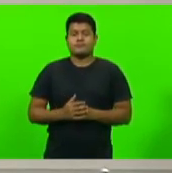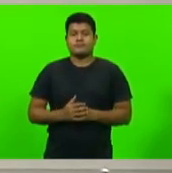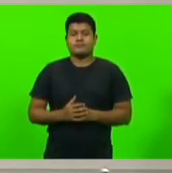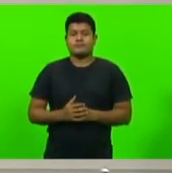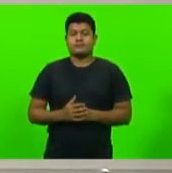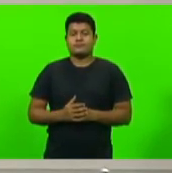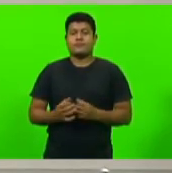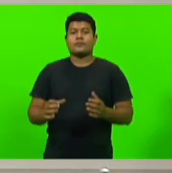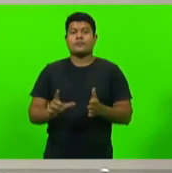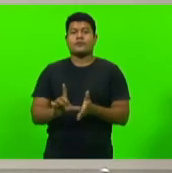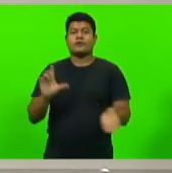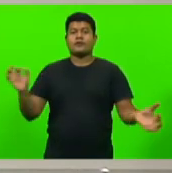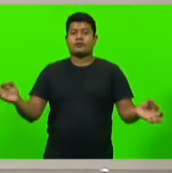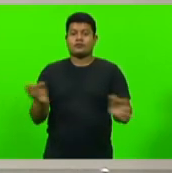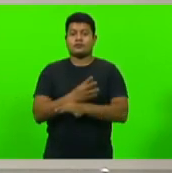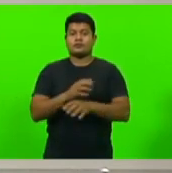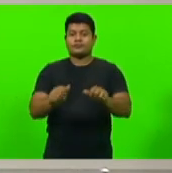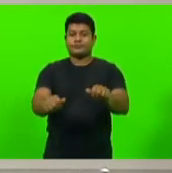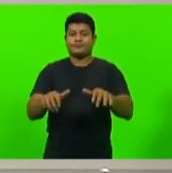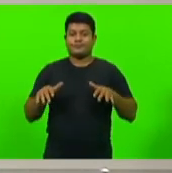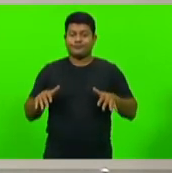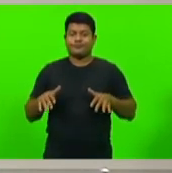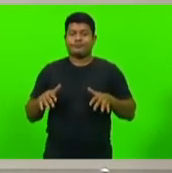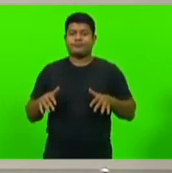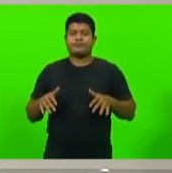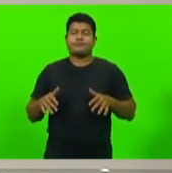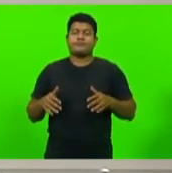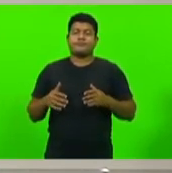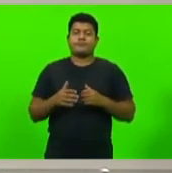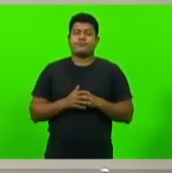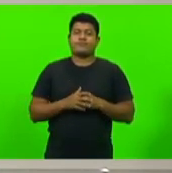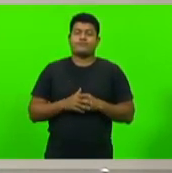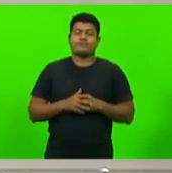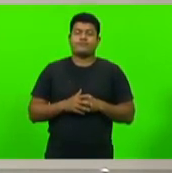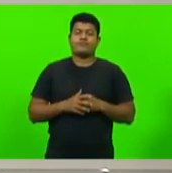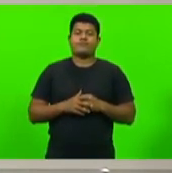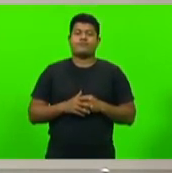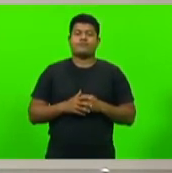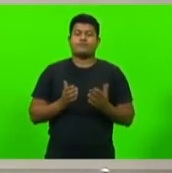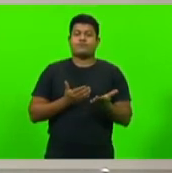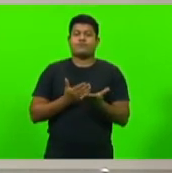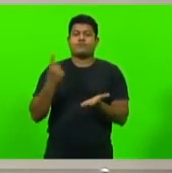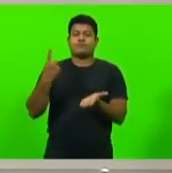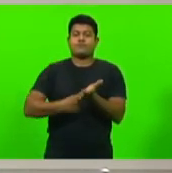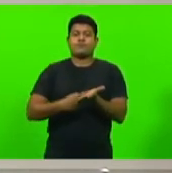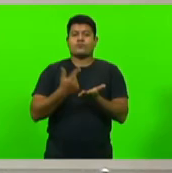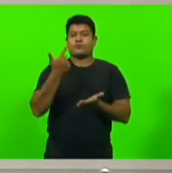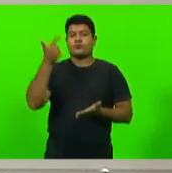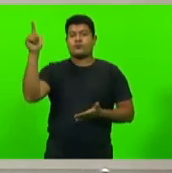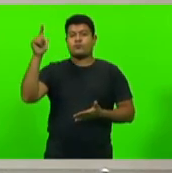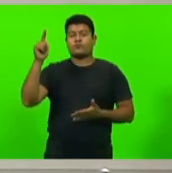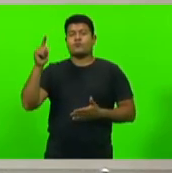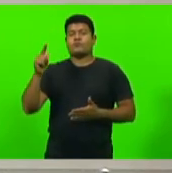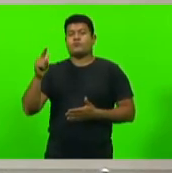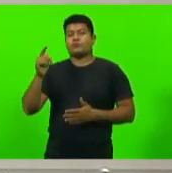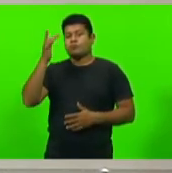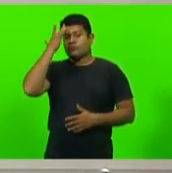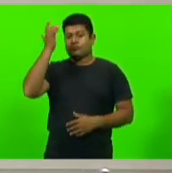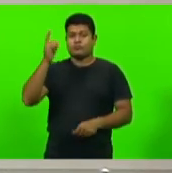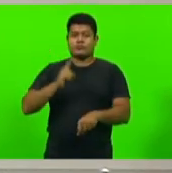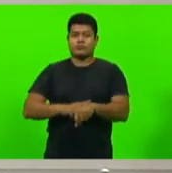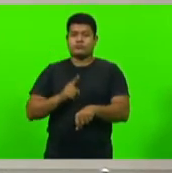presidência, antes de encerrar a presente sessão, convoca outra ordinária